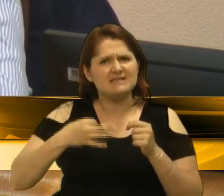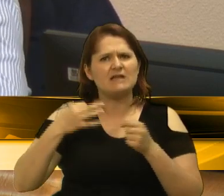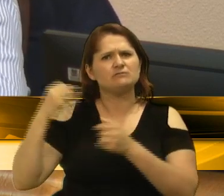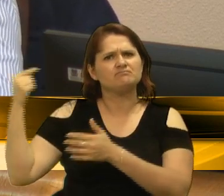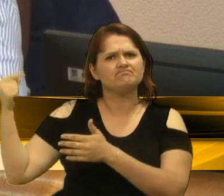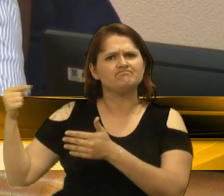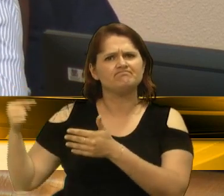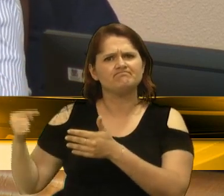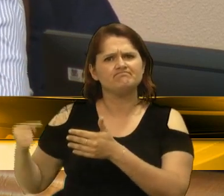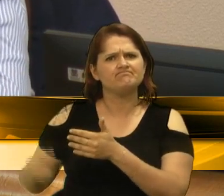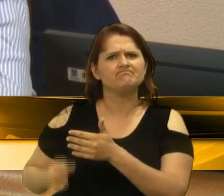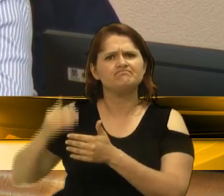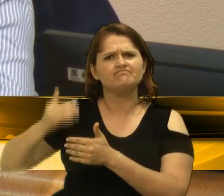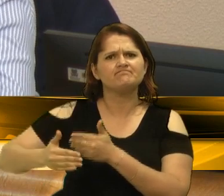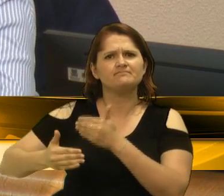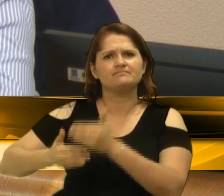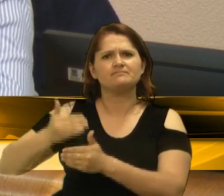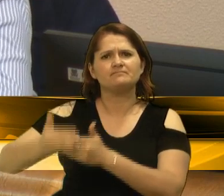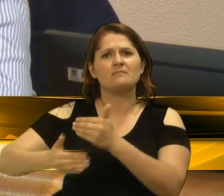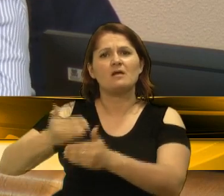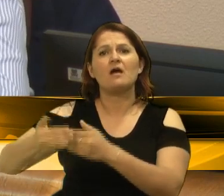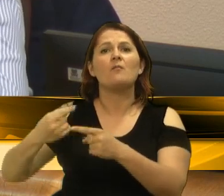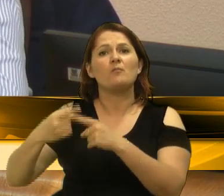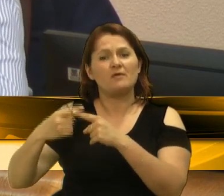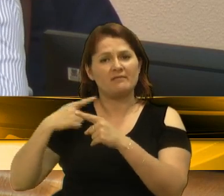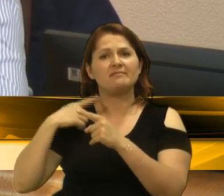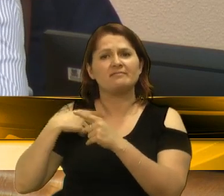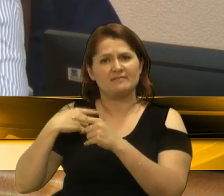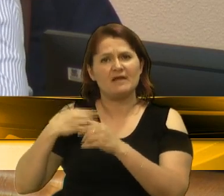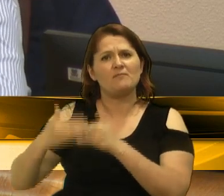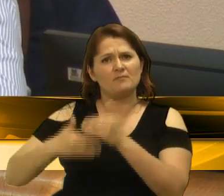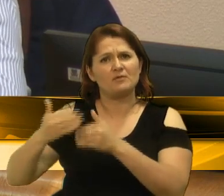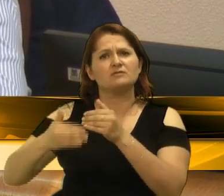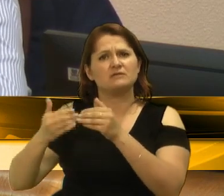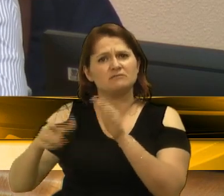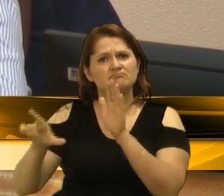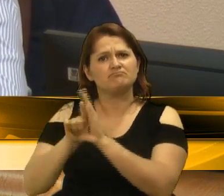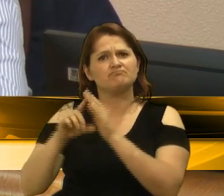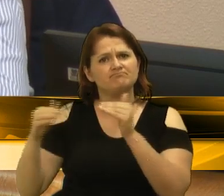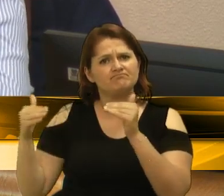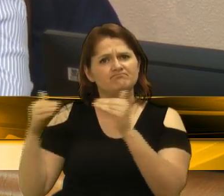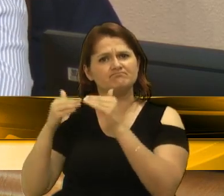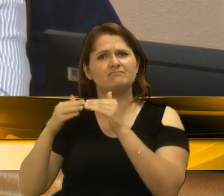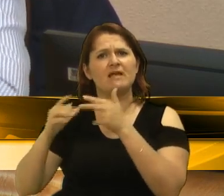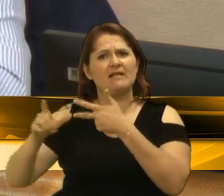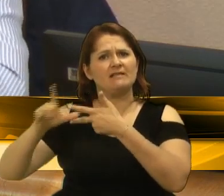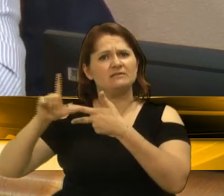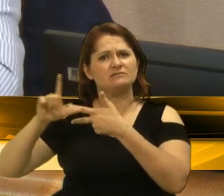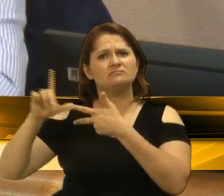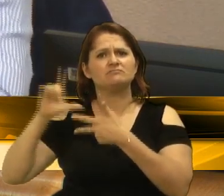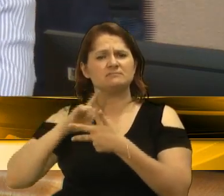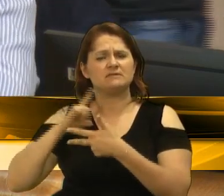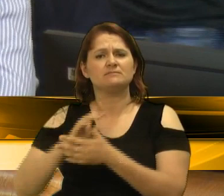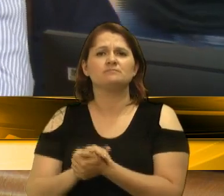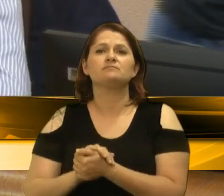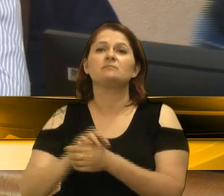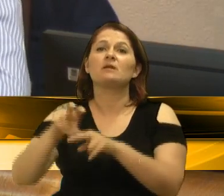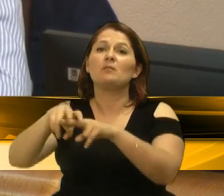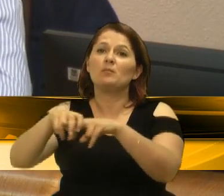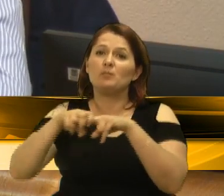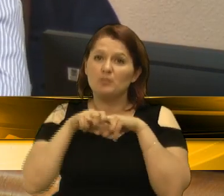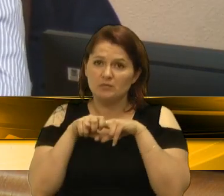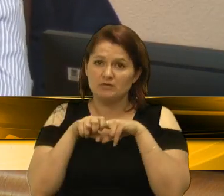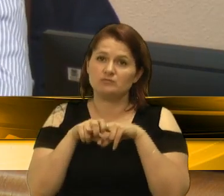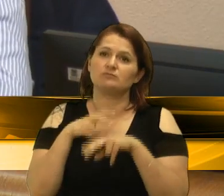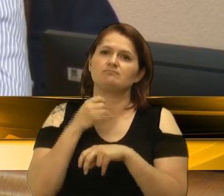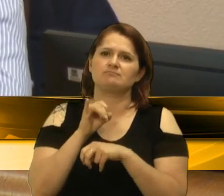de desrespeito ao devido processo legal e decaimento de vício ao ato realizado pelo Legislativo. Dito isso, no que respeita